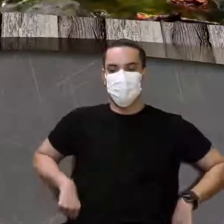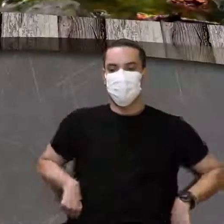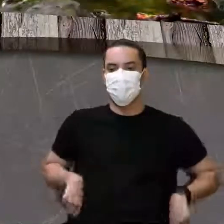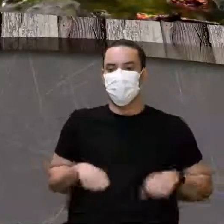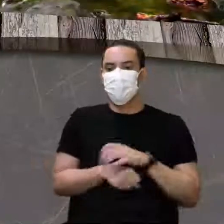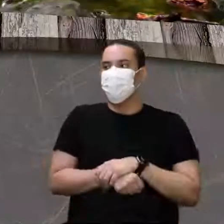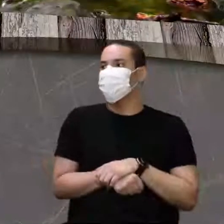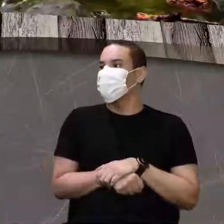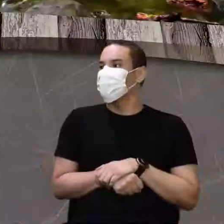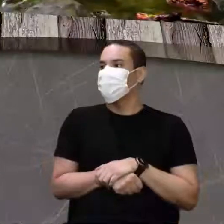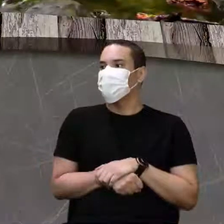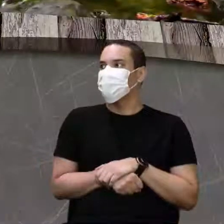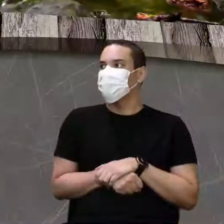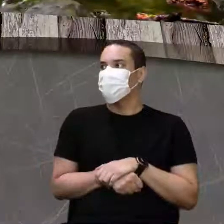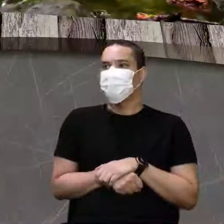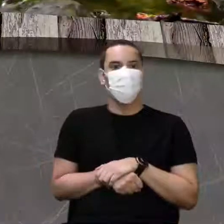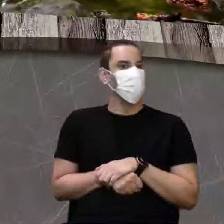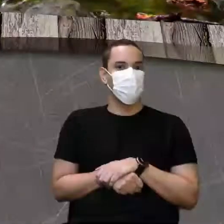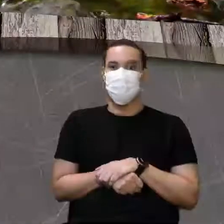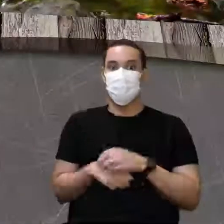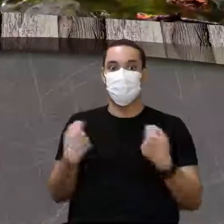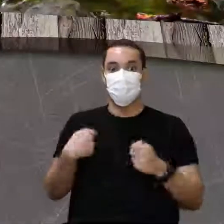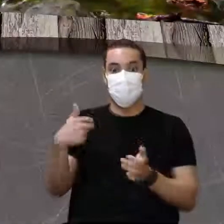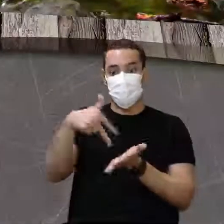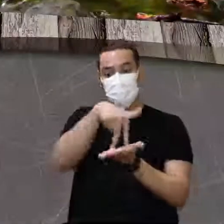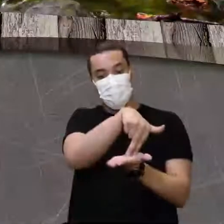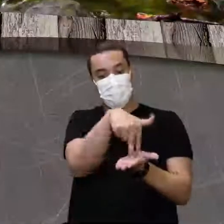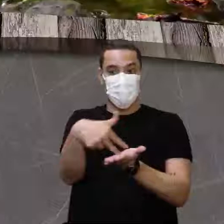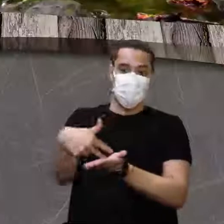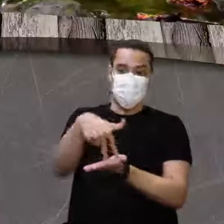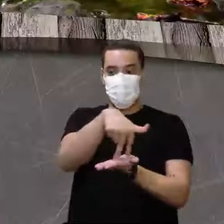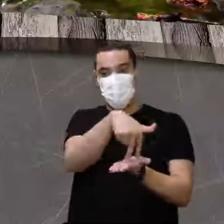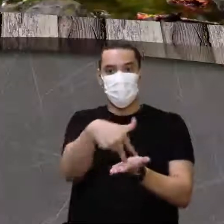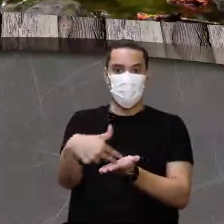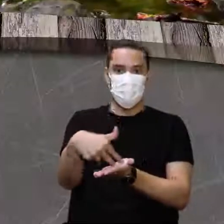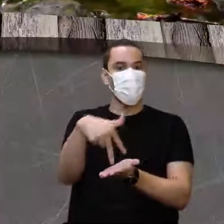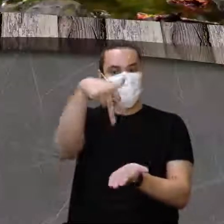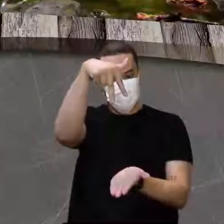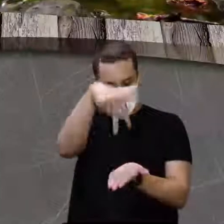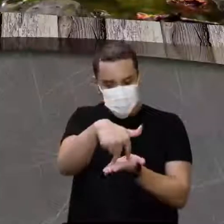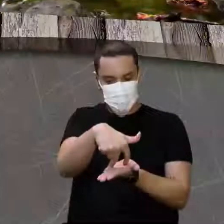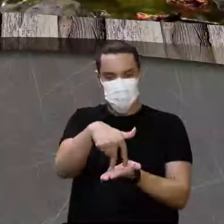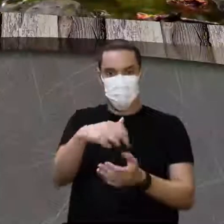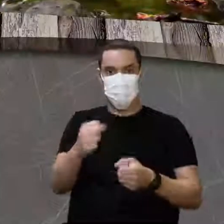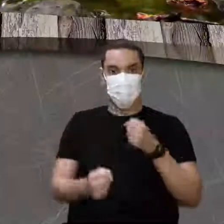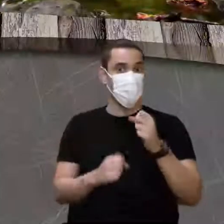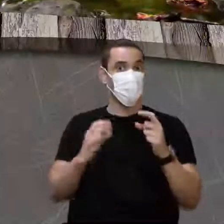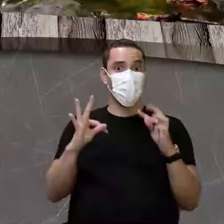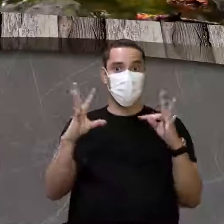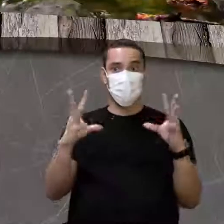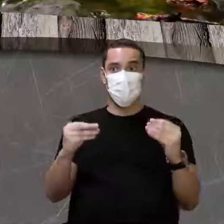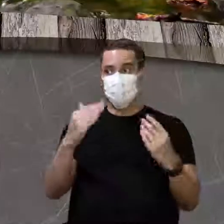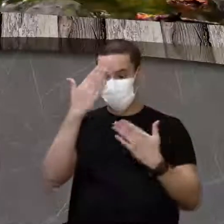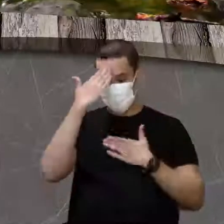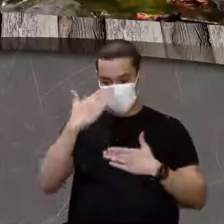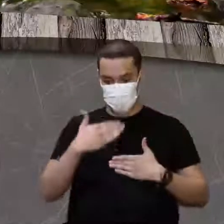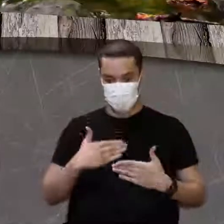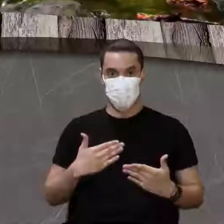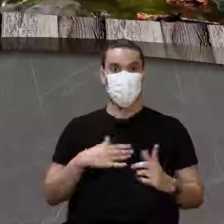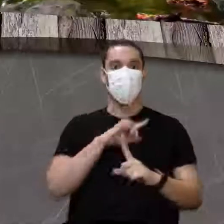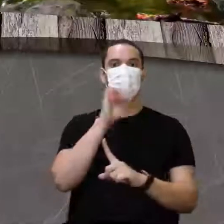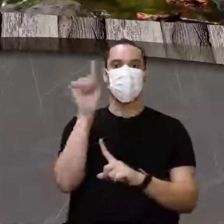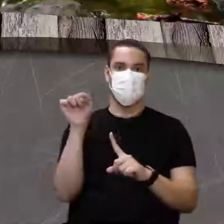com as mãos amarradas. Você se desequilibra. Tudo que está aqui no nosso corpo está ali com um propósito. Tem